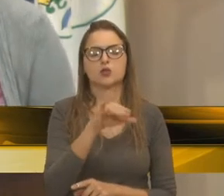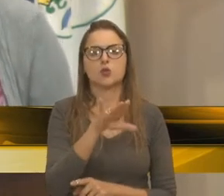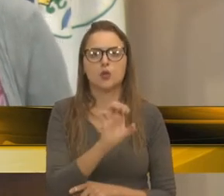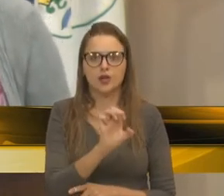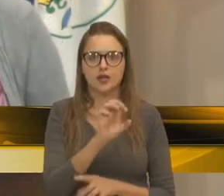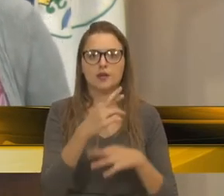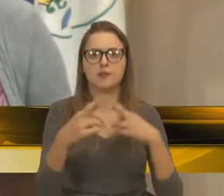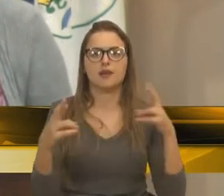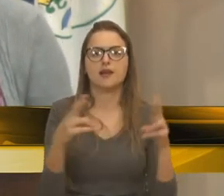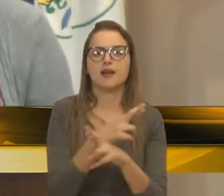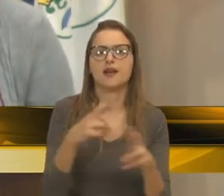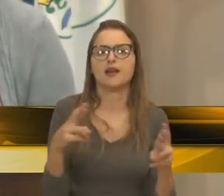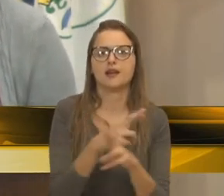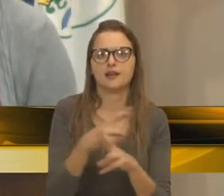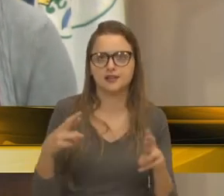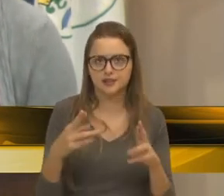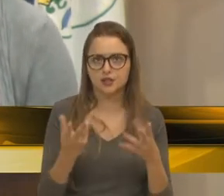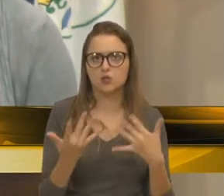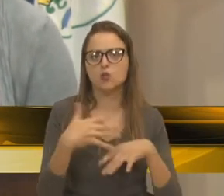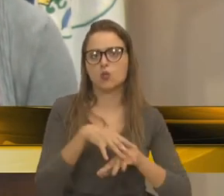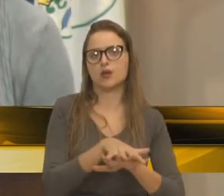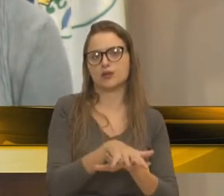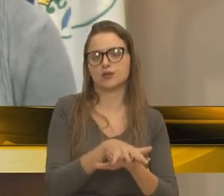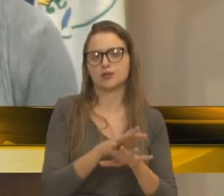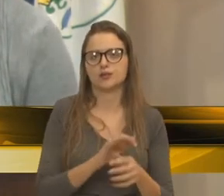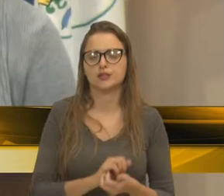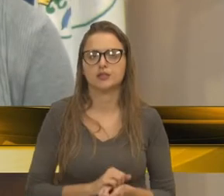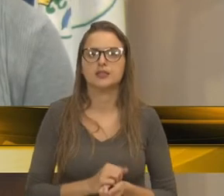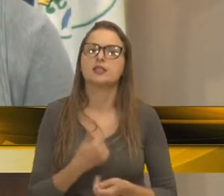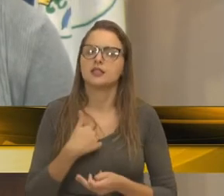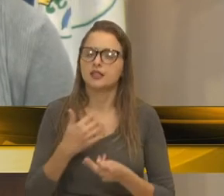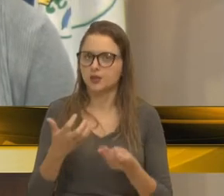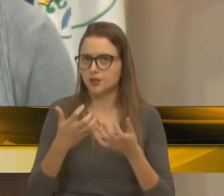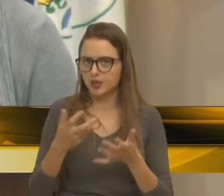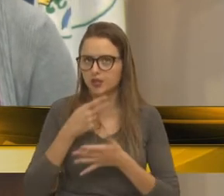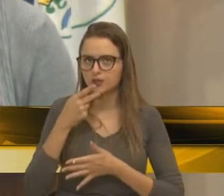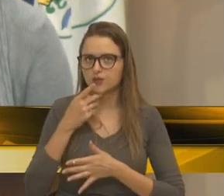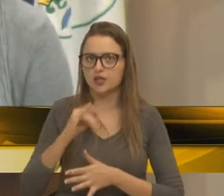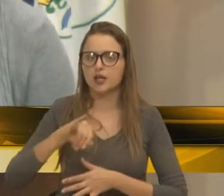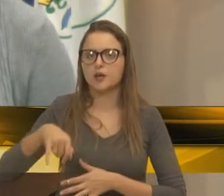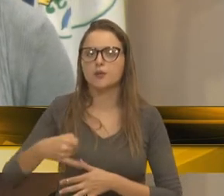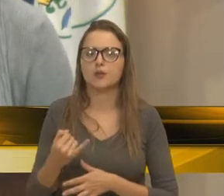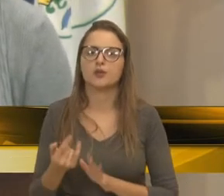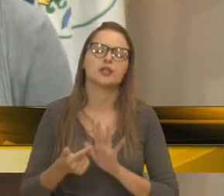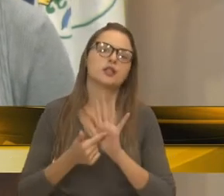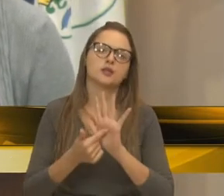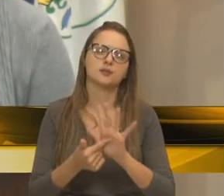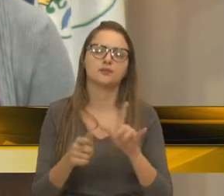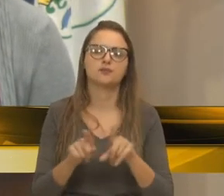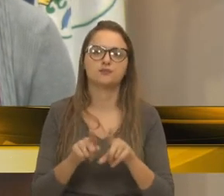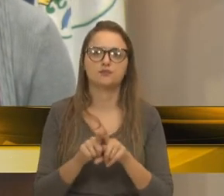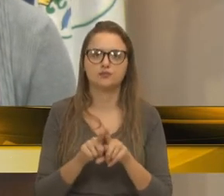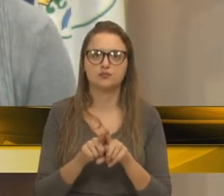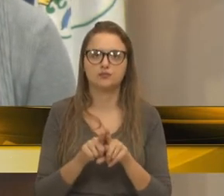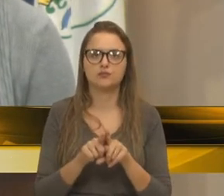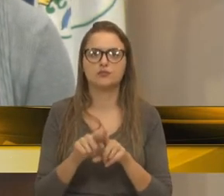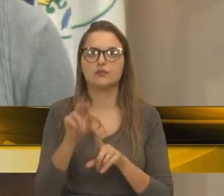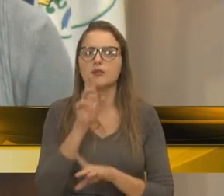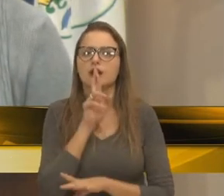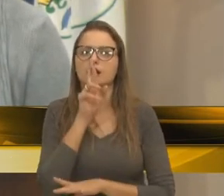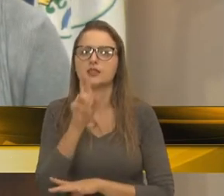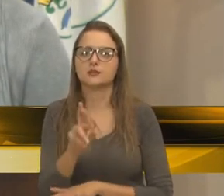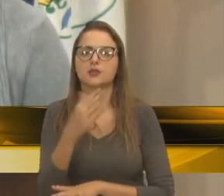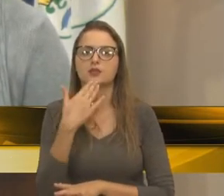essa questão da inclusão. E aí eu quero aproveitar e trazer a resposta de um pedido